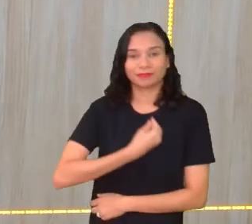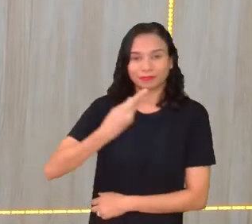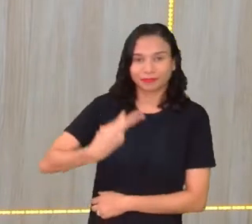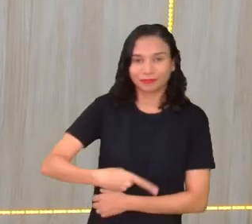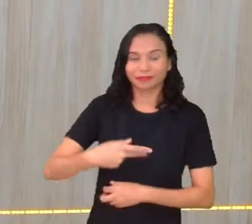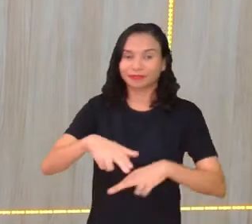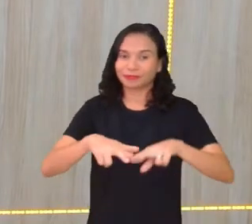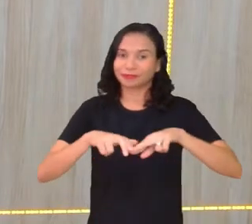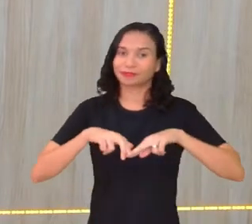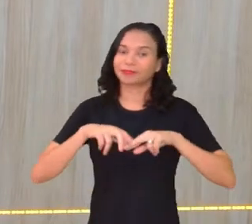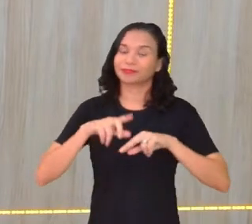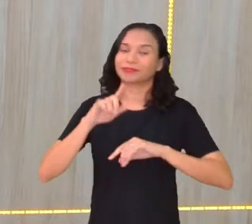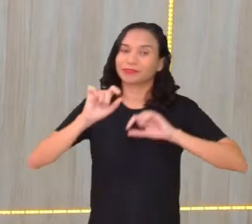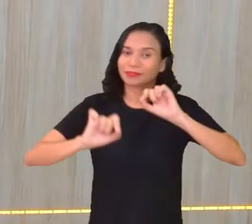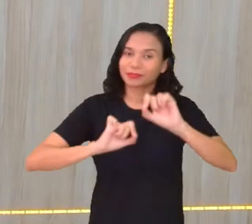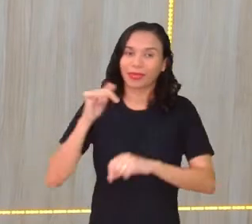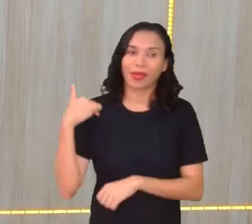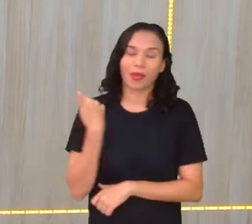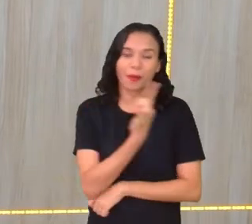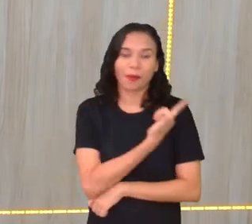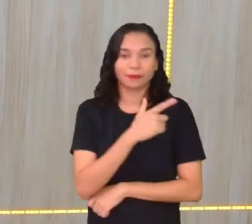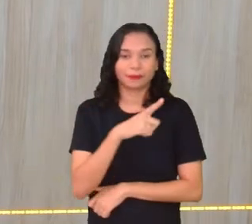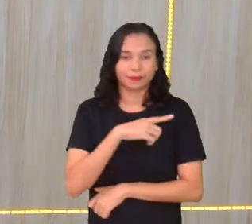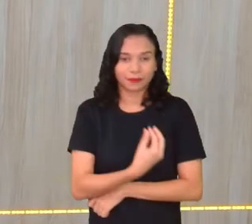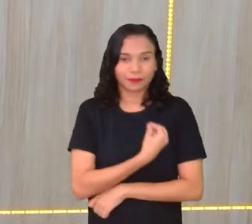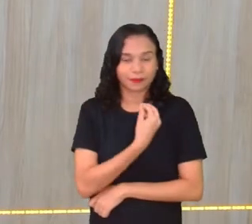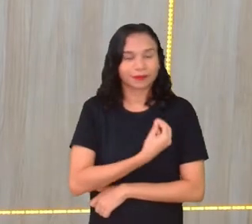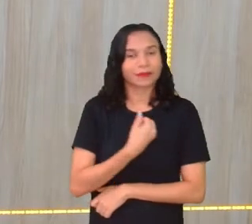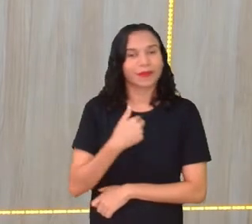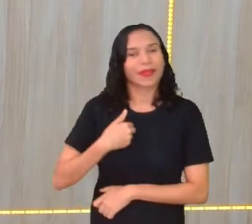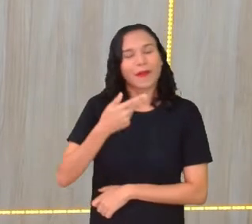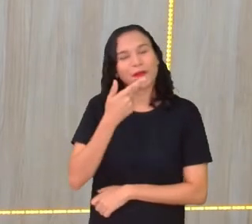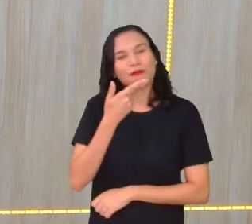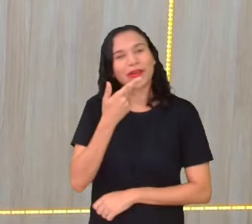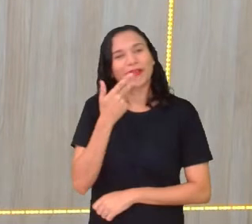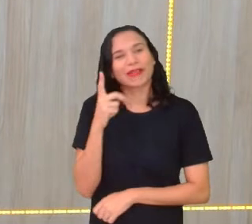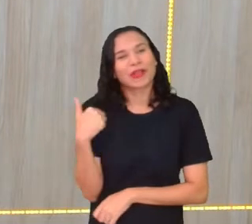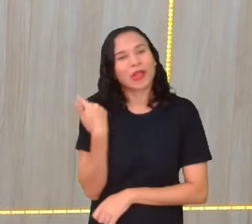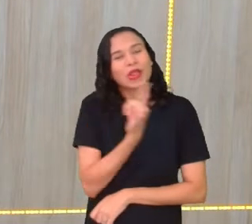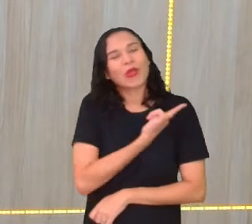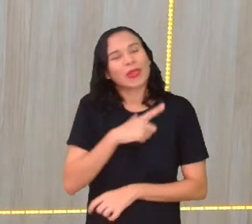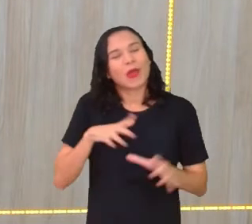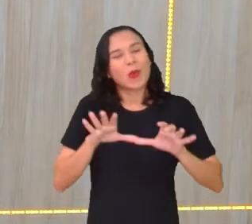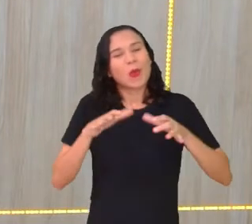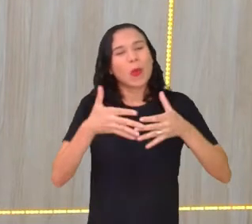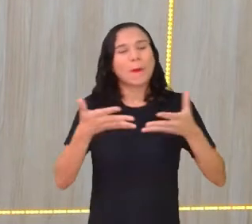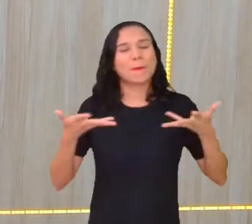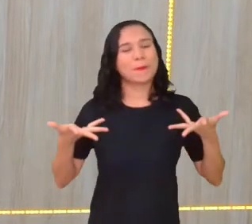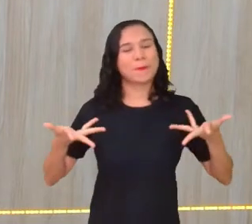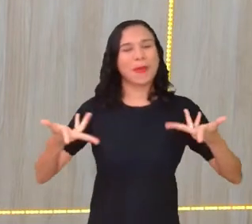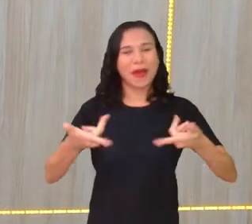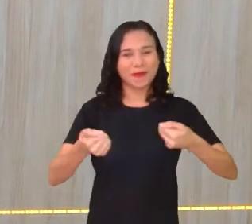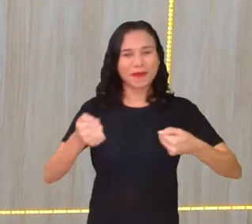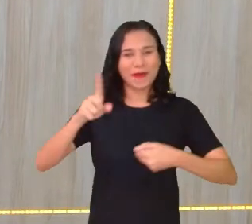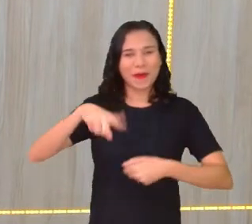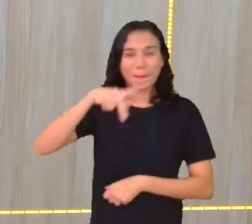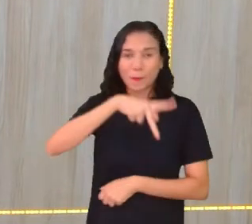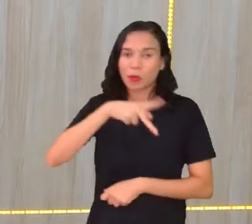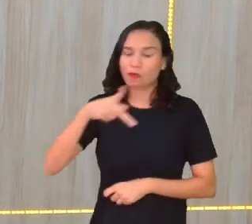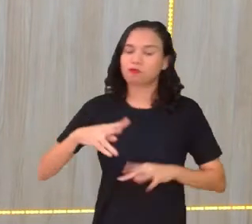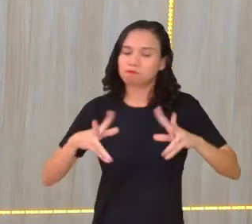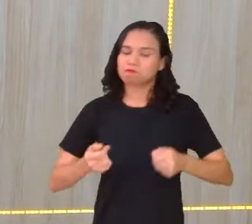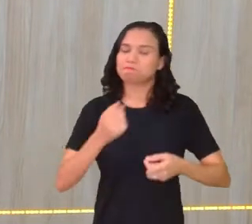né, que a gente tem aqui. Eu gosto de dizer que a gente tem uma equipe maravilhosa, né? São professores e